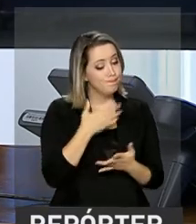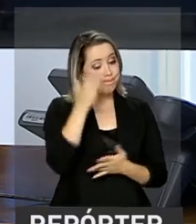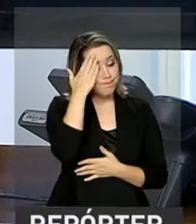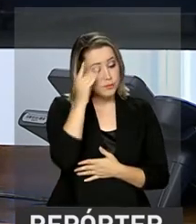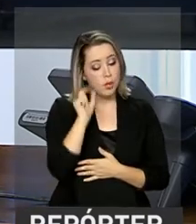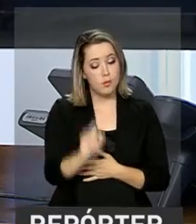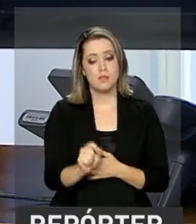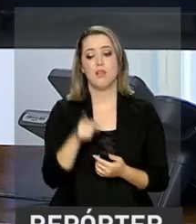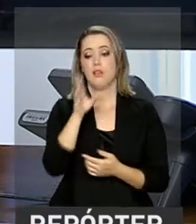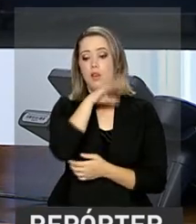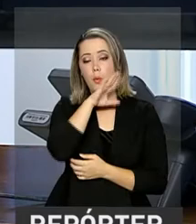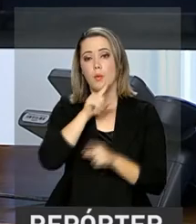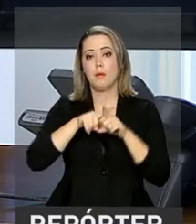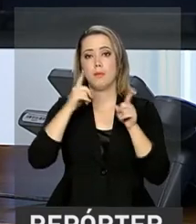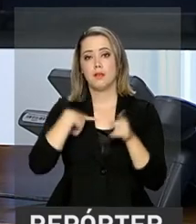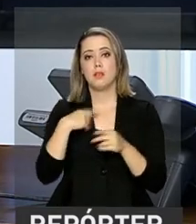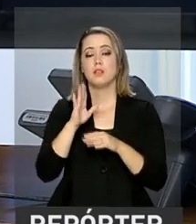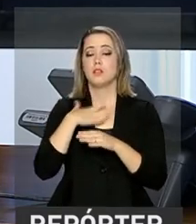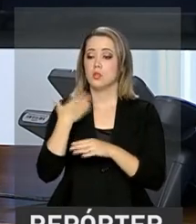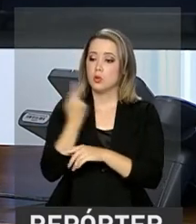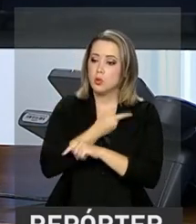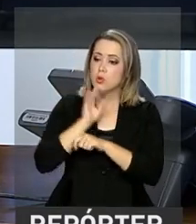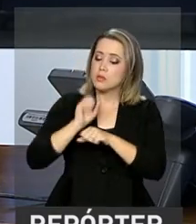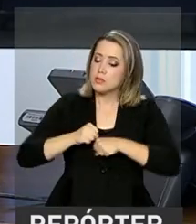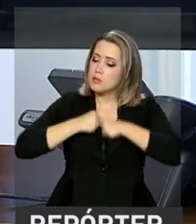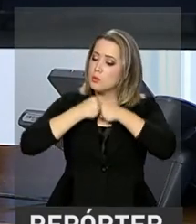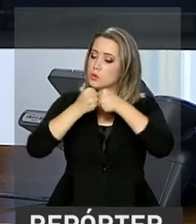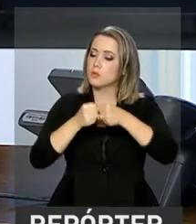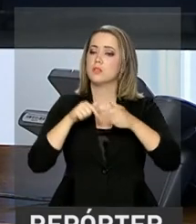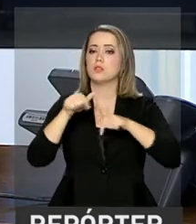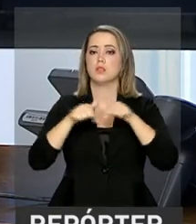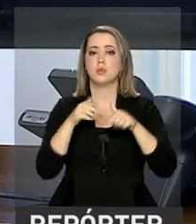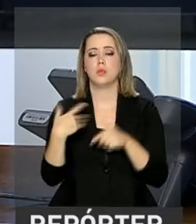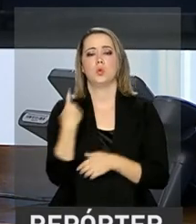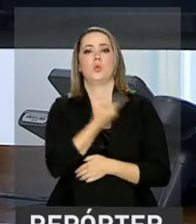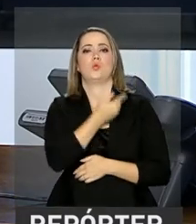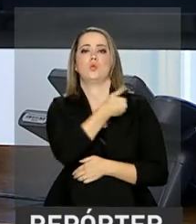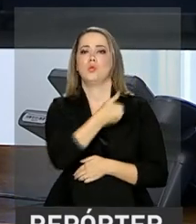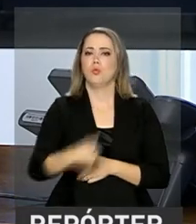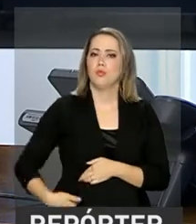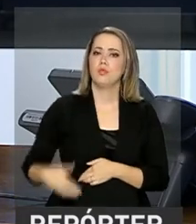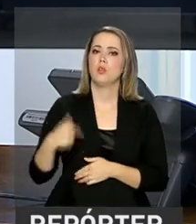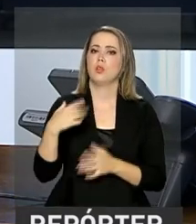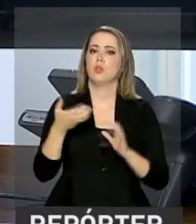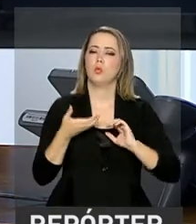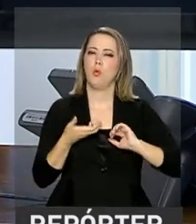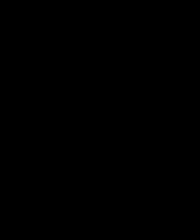com a nossa o nosso empenho com tempo um problema só meu governo no congresso nacional